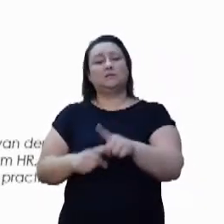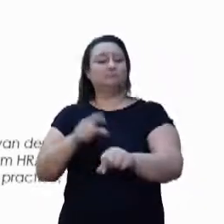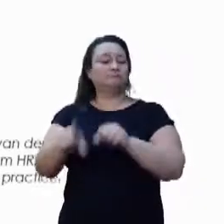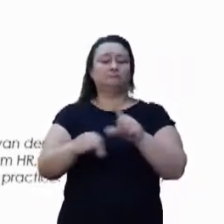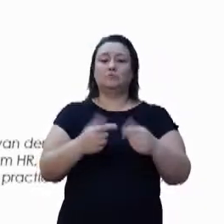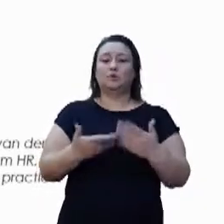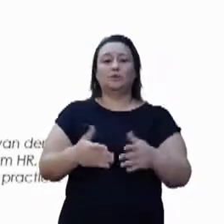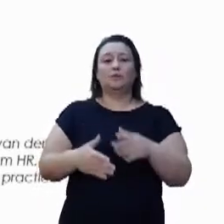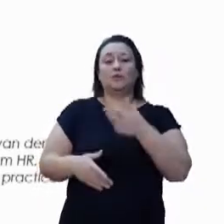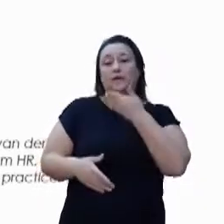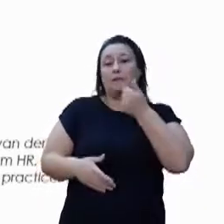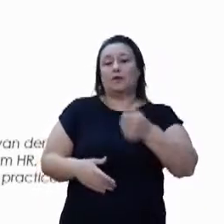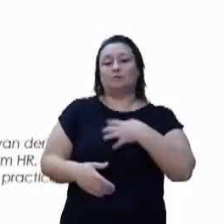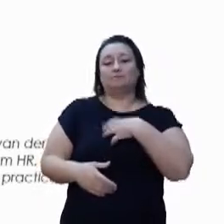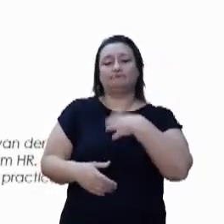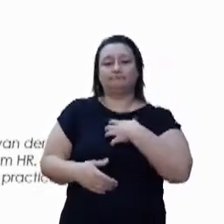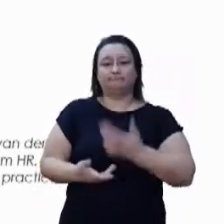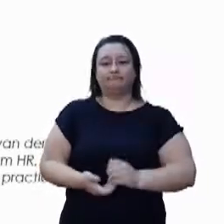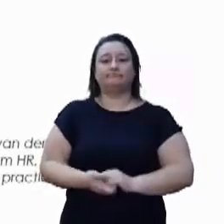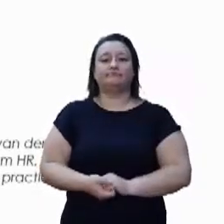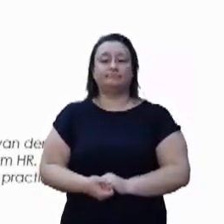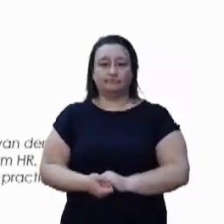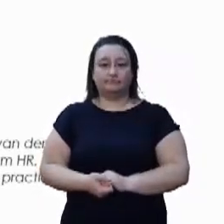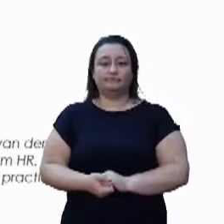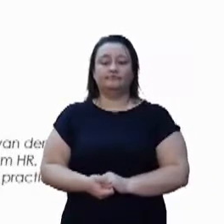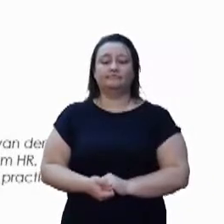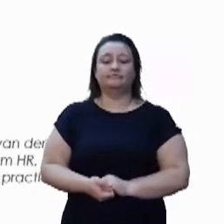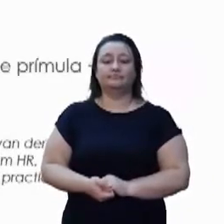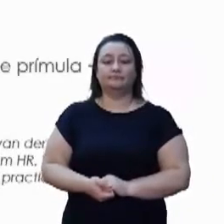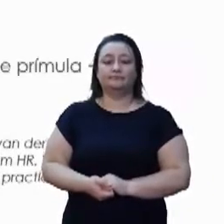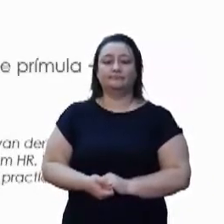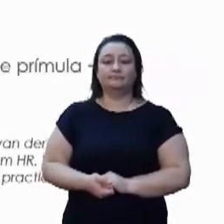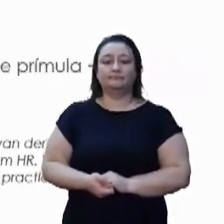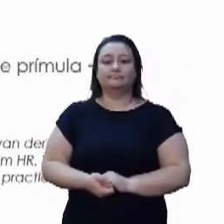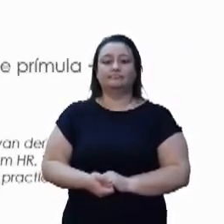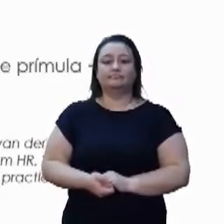usar qualquer uma das substâncias que a gente já está acostumado.